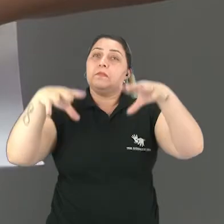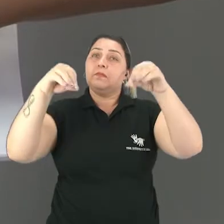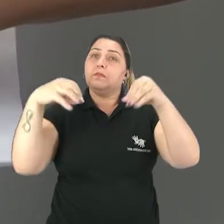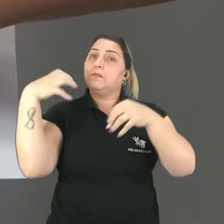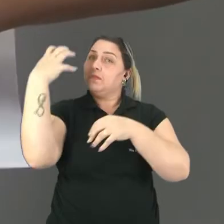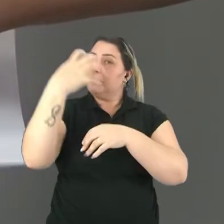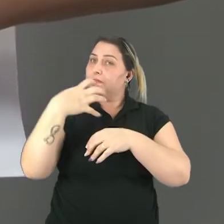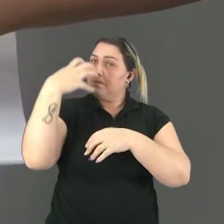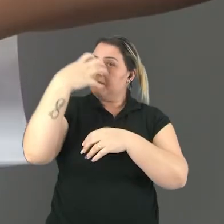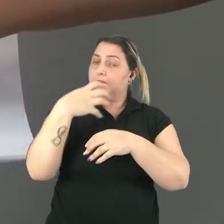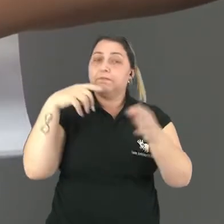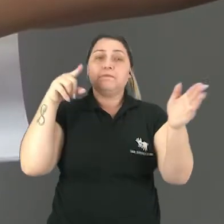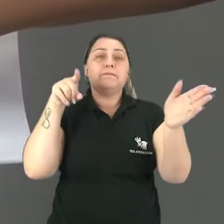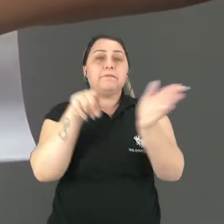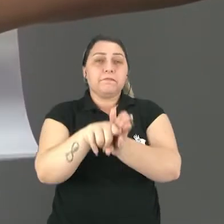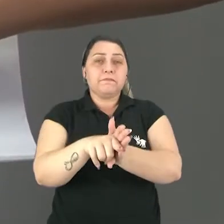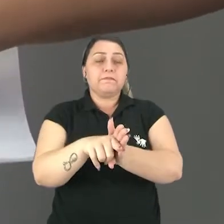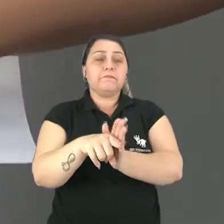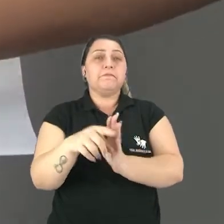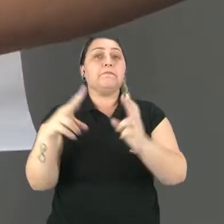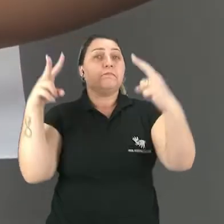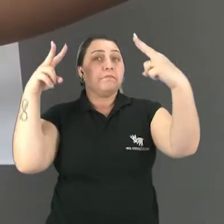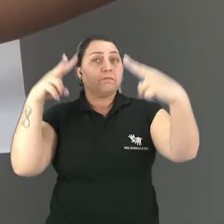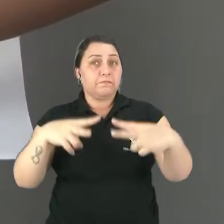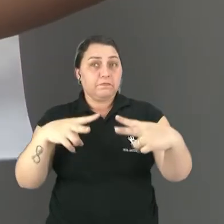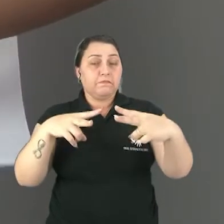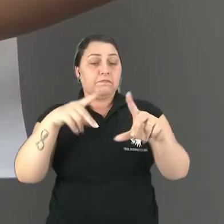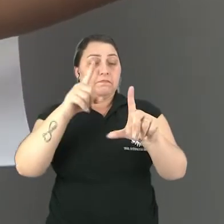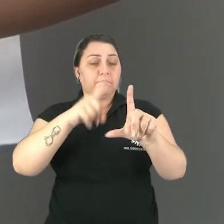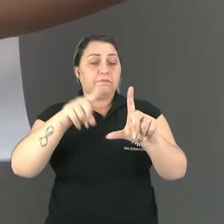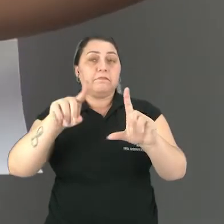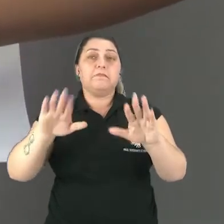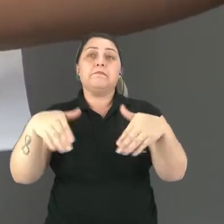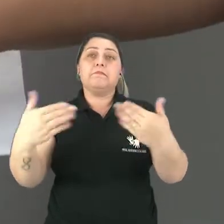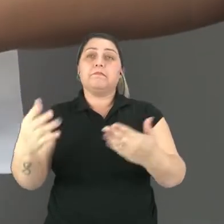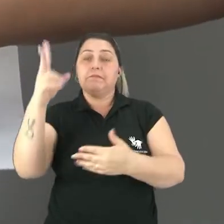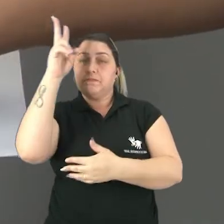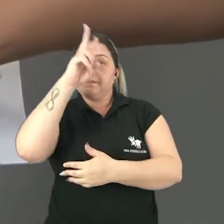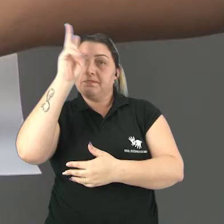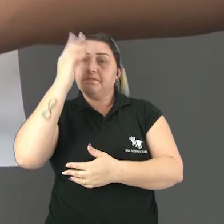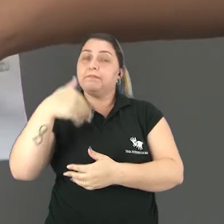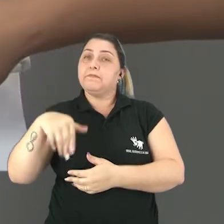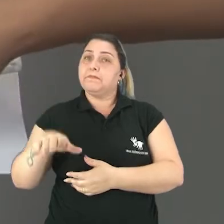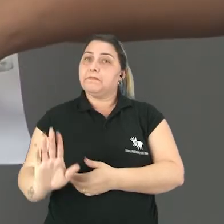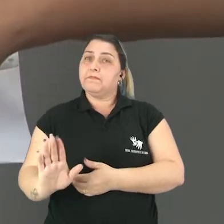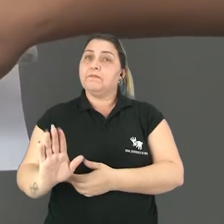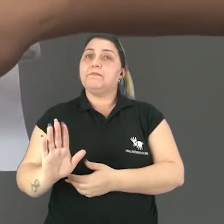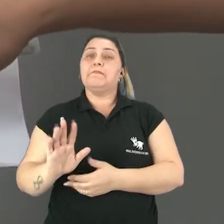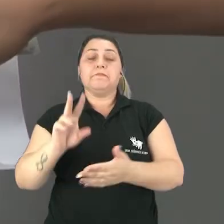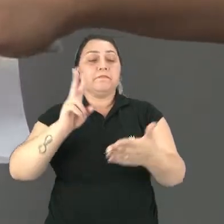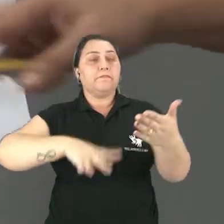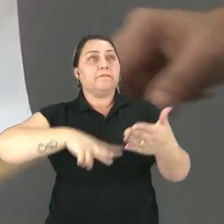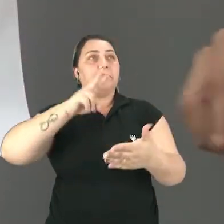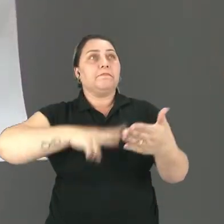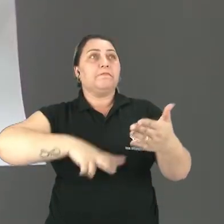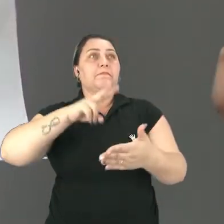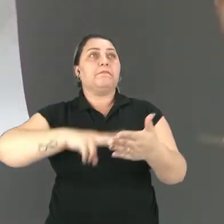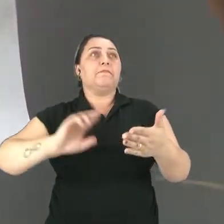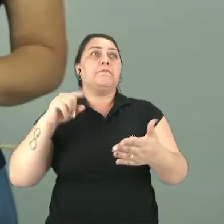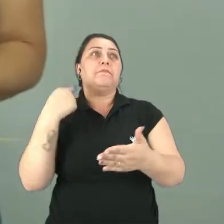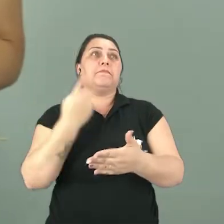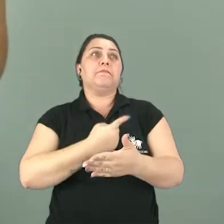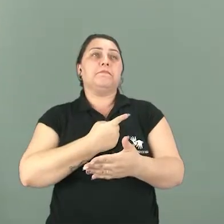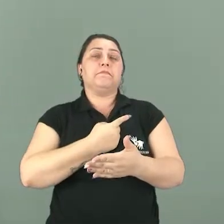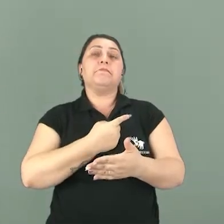E eu quero perguntar para você, olhando para esse gráfico, qual a história mais lida? Como que nós